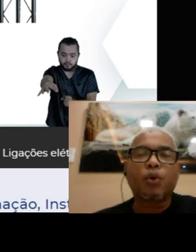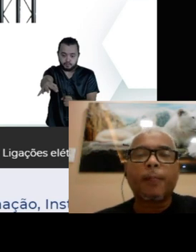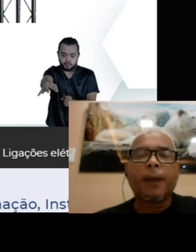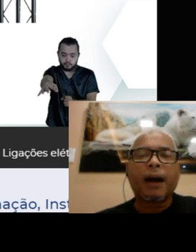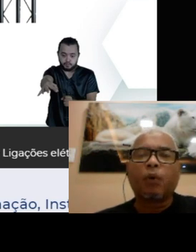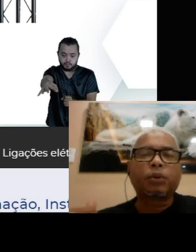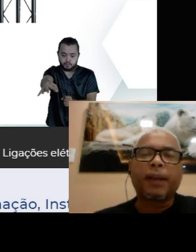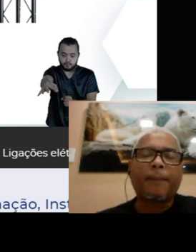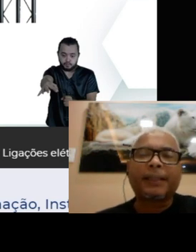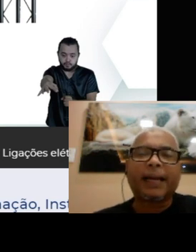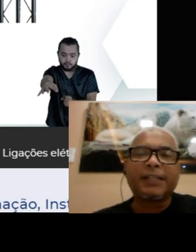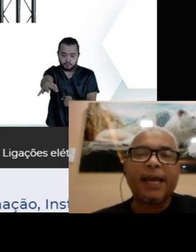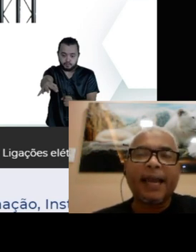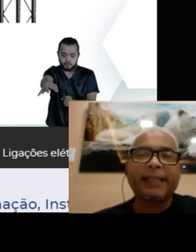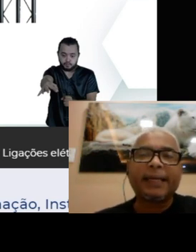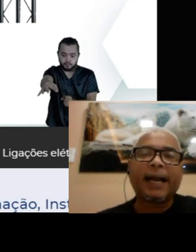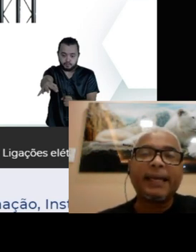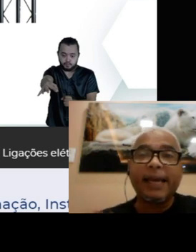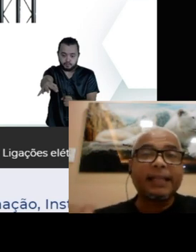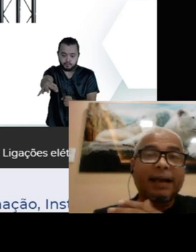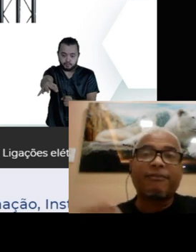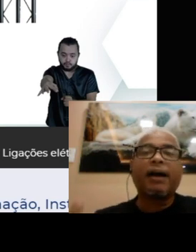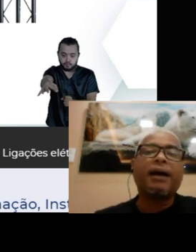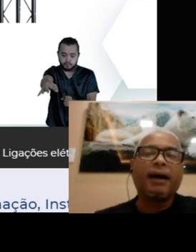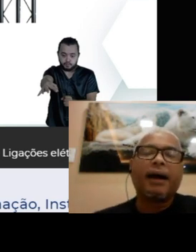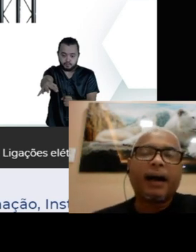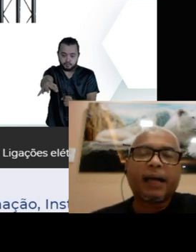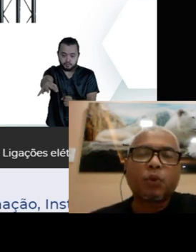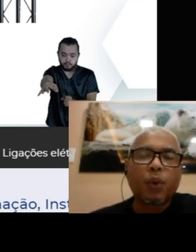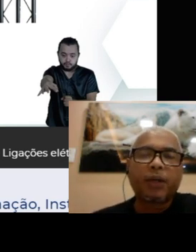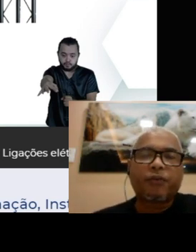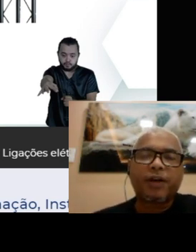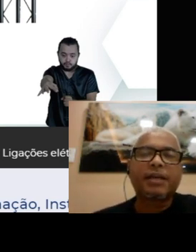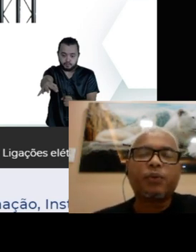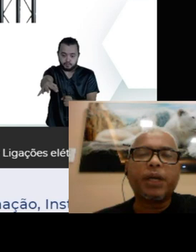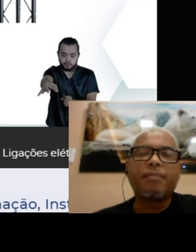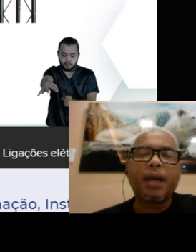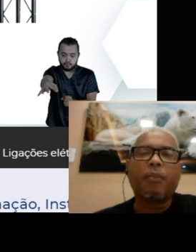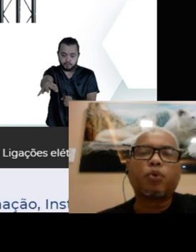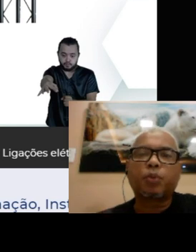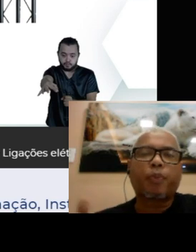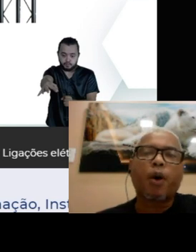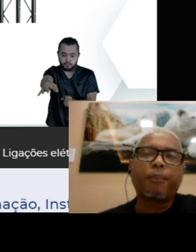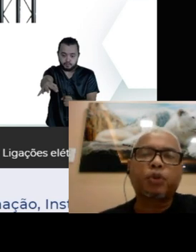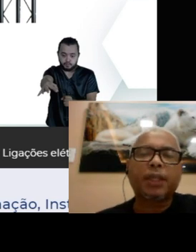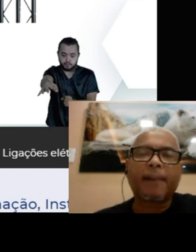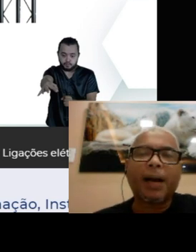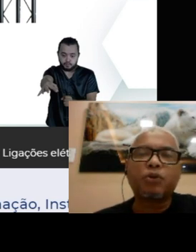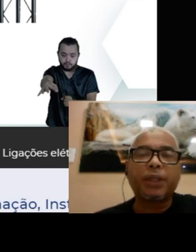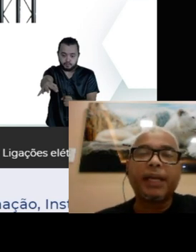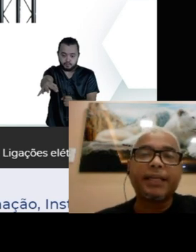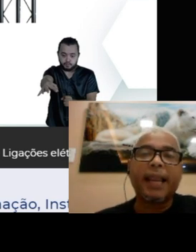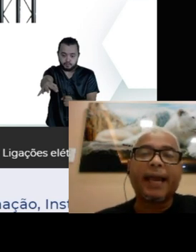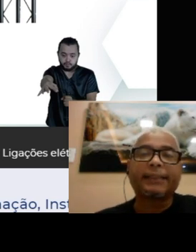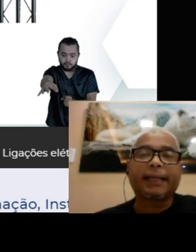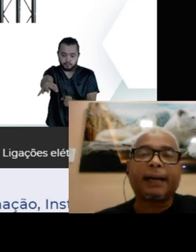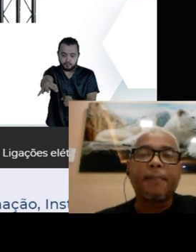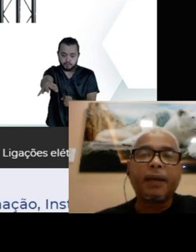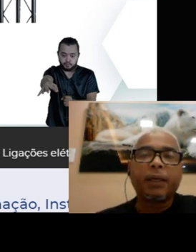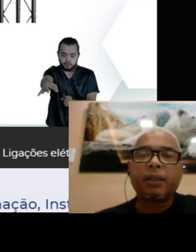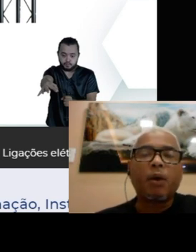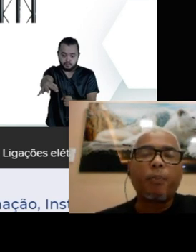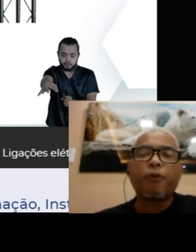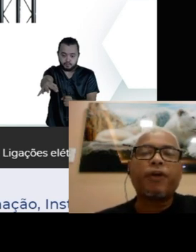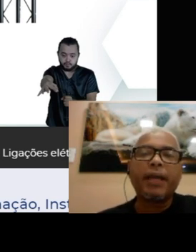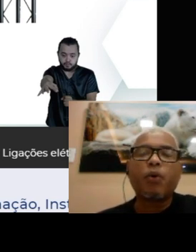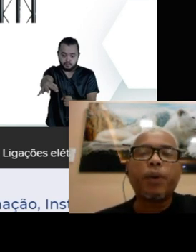havia feito um curso há um tempo atrás de elétrica e ele tava atuando fazendo ele mesmo os próprios trabalhos dele de